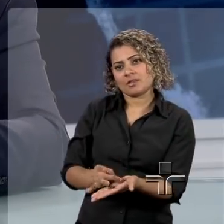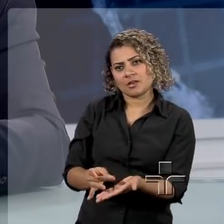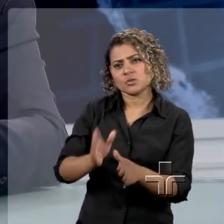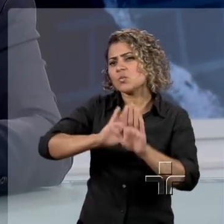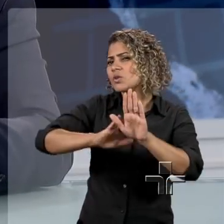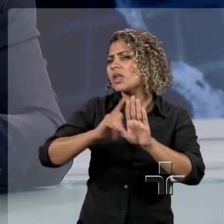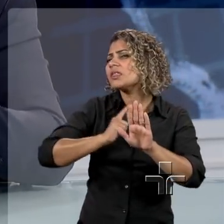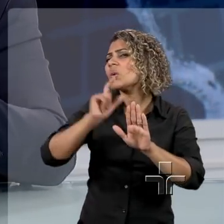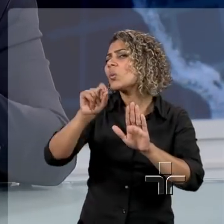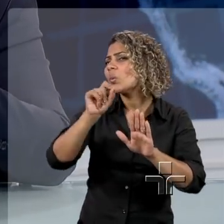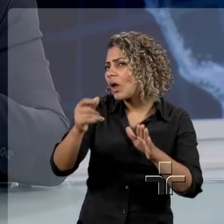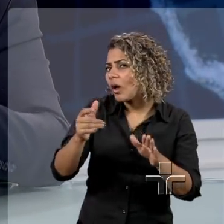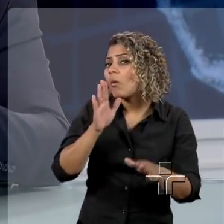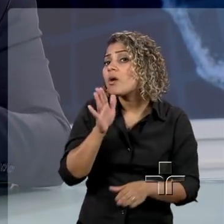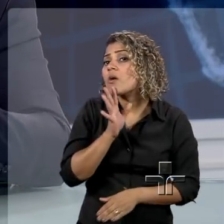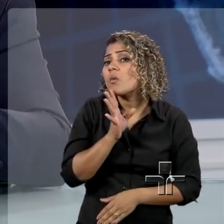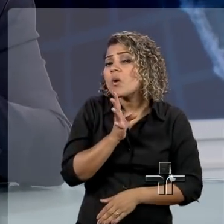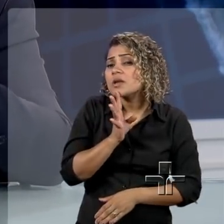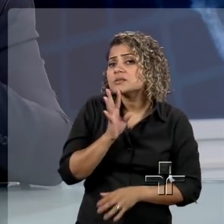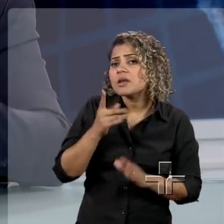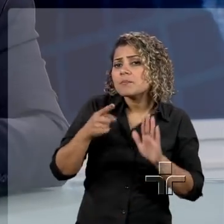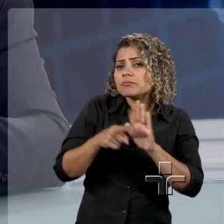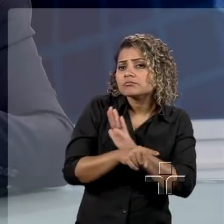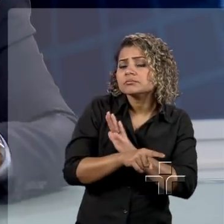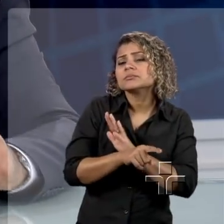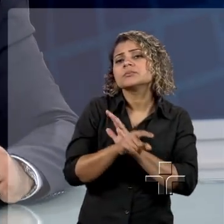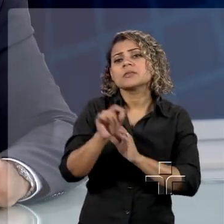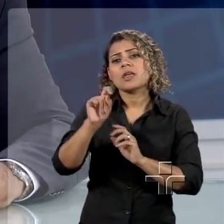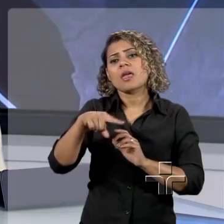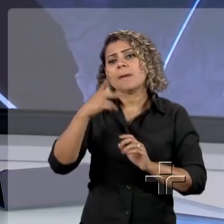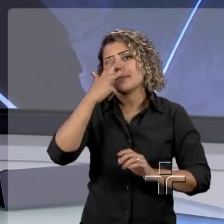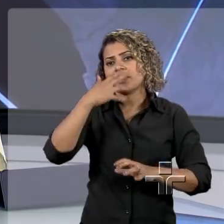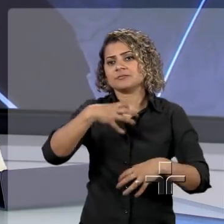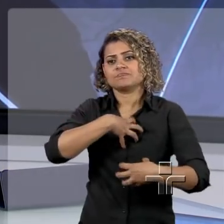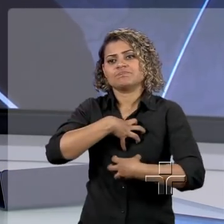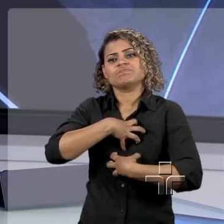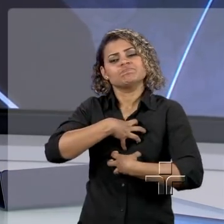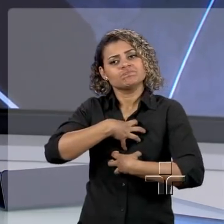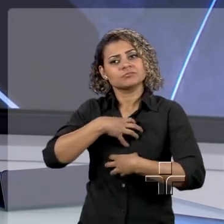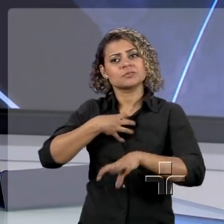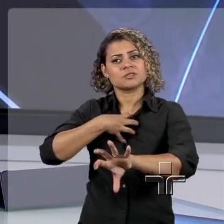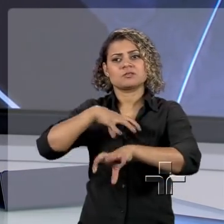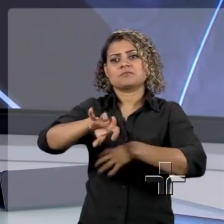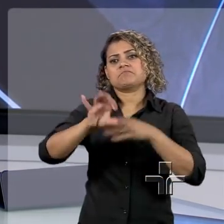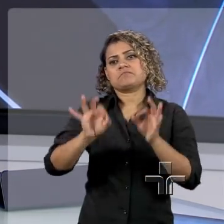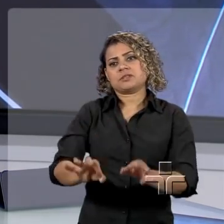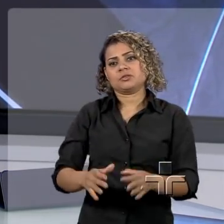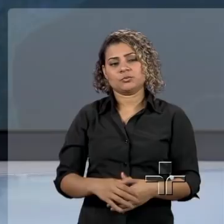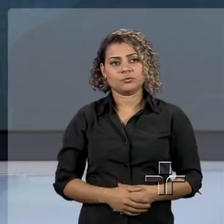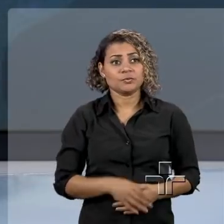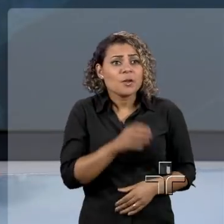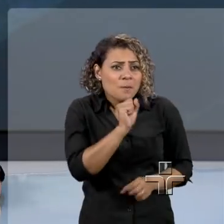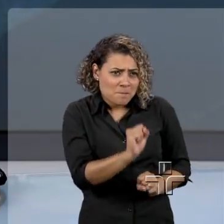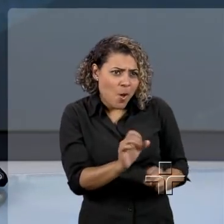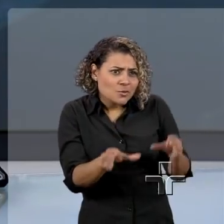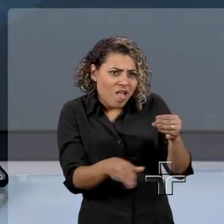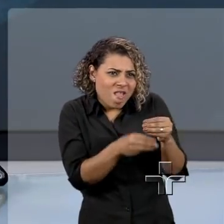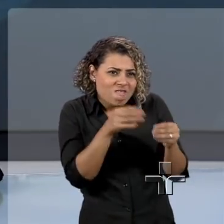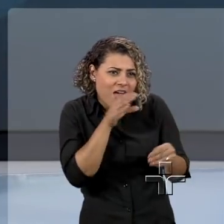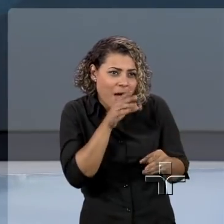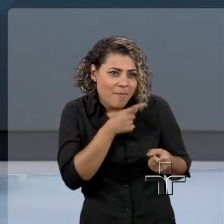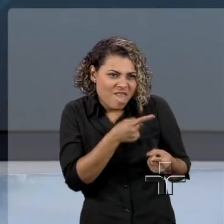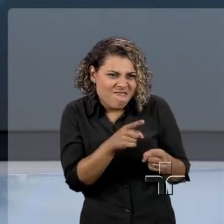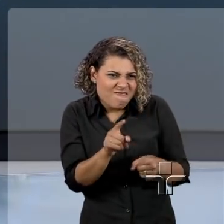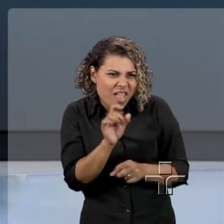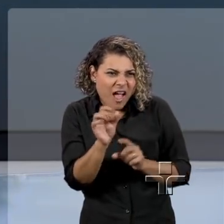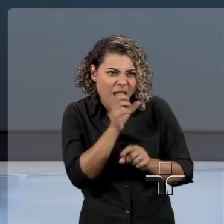trás disso, né? É um consumo mais humanizado. Fora a satisfação pessoal, né? Sim. Posso fazer uma provocação para a